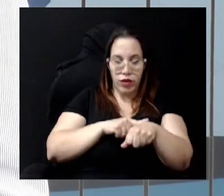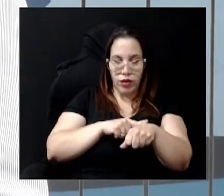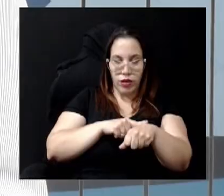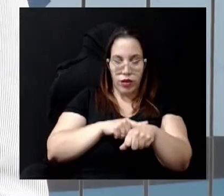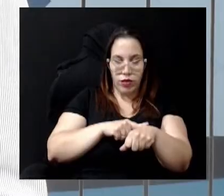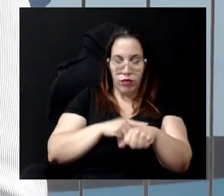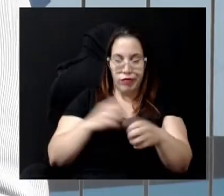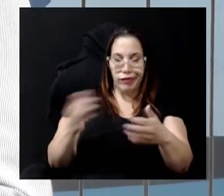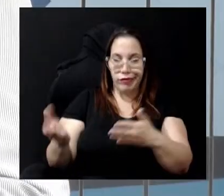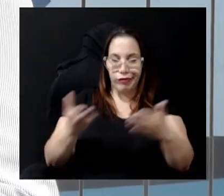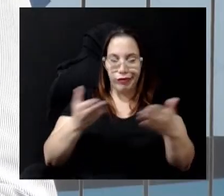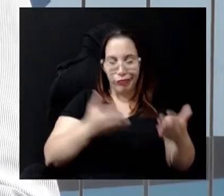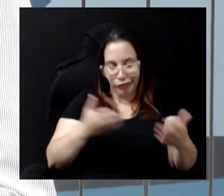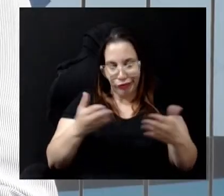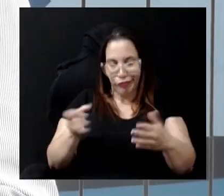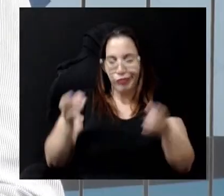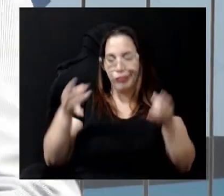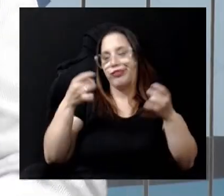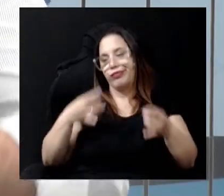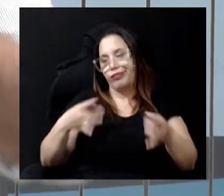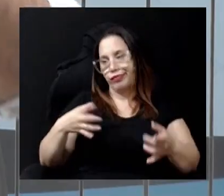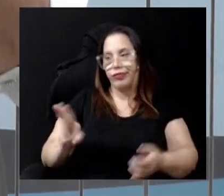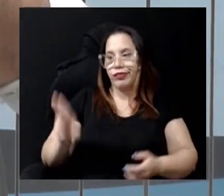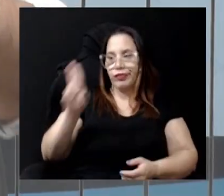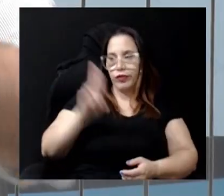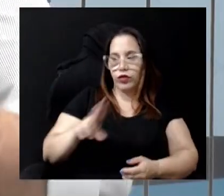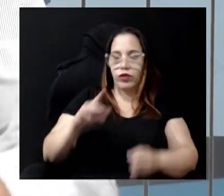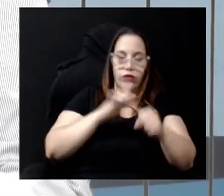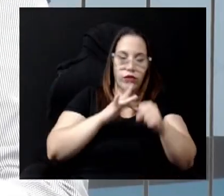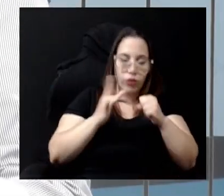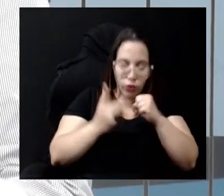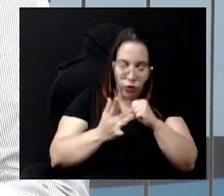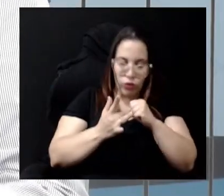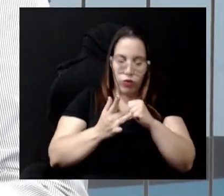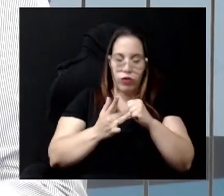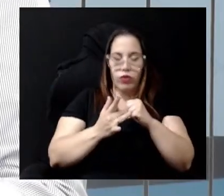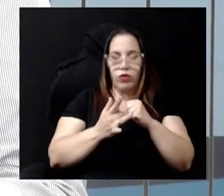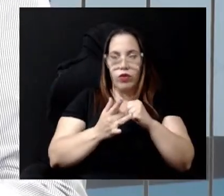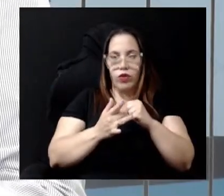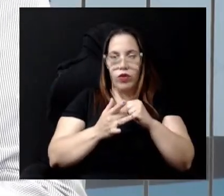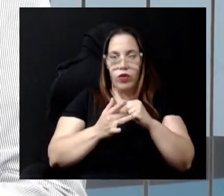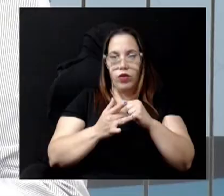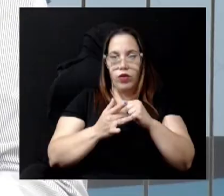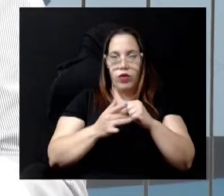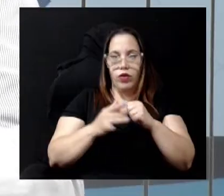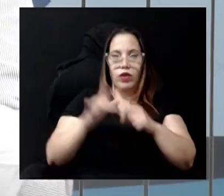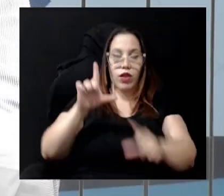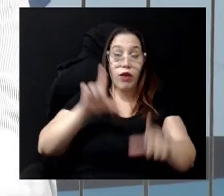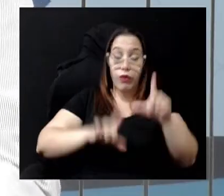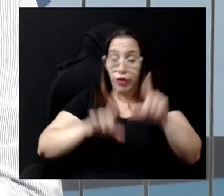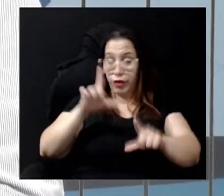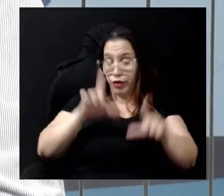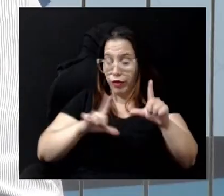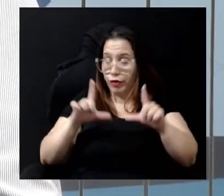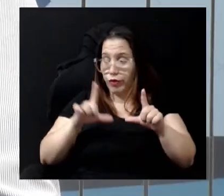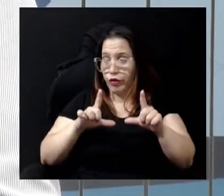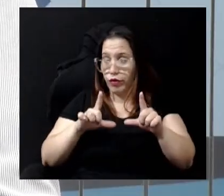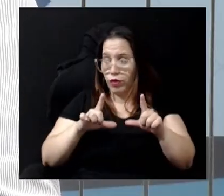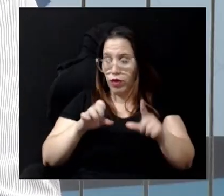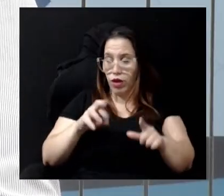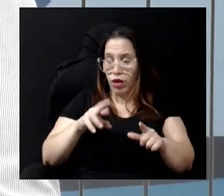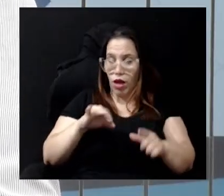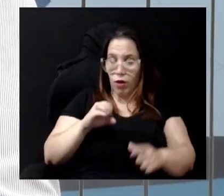Em especial, o uso das redes sociais, mas o uso de TV a cabo, o uso